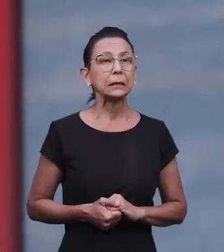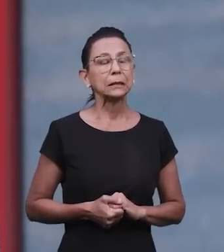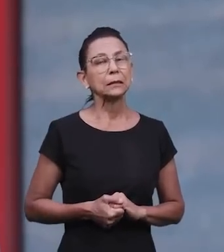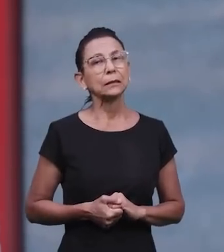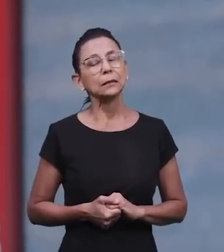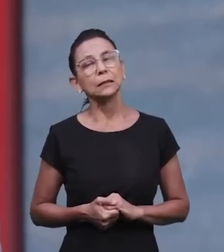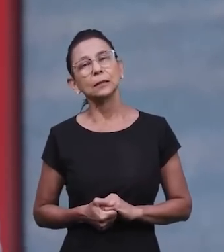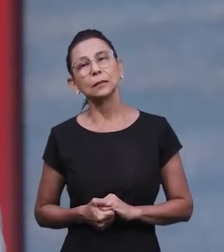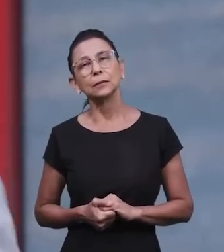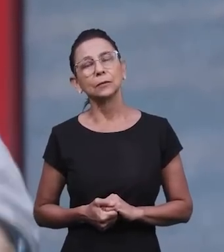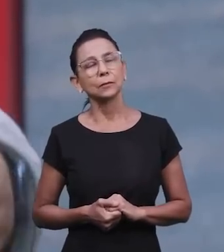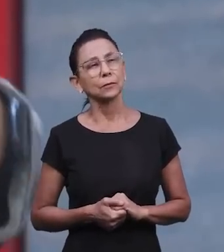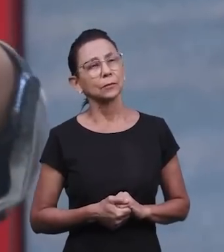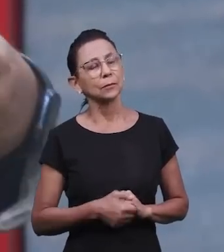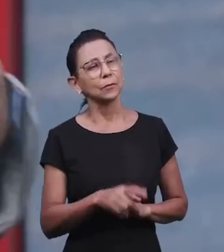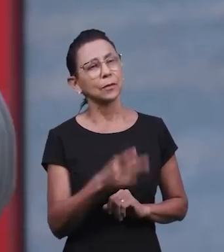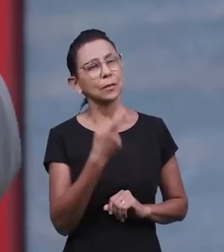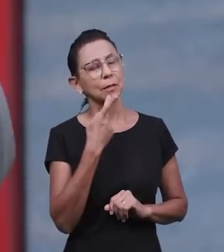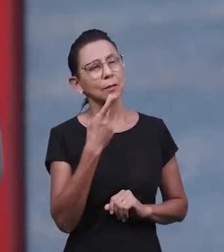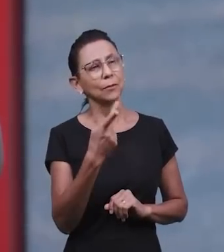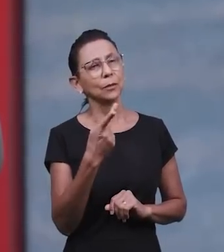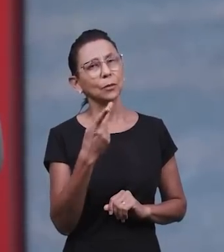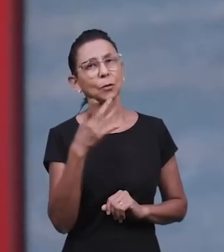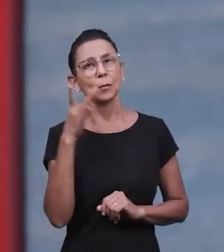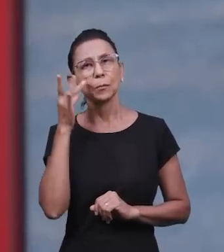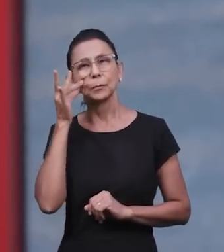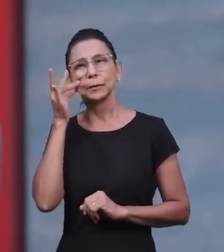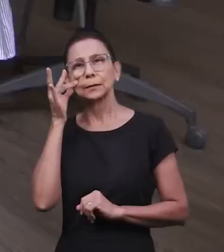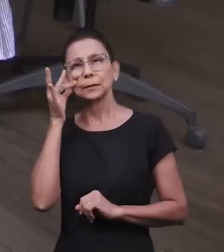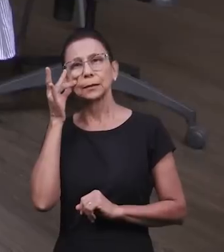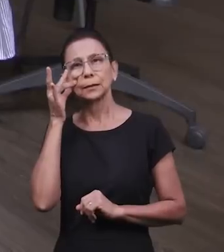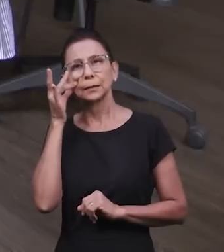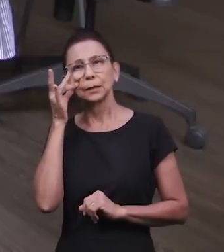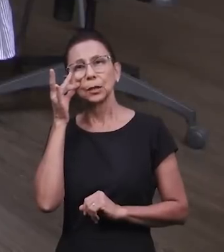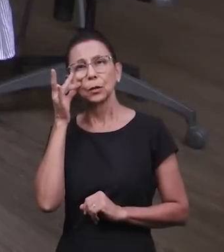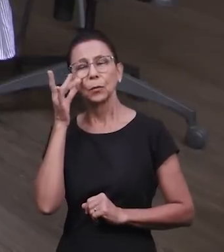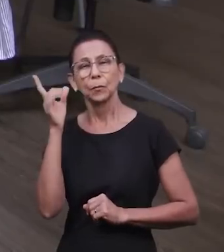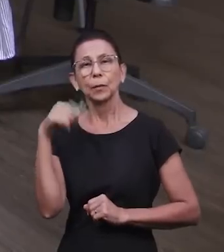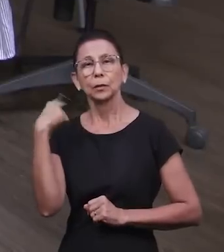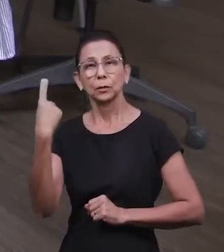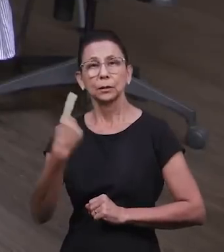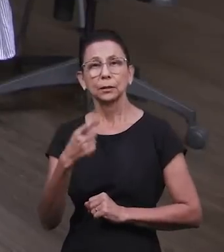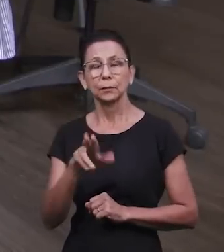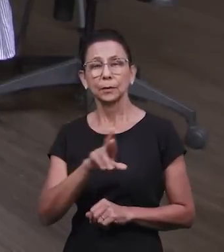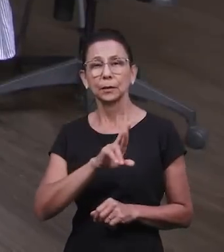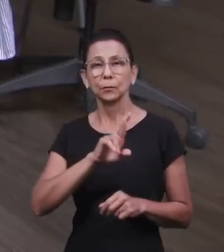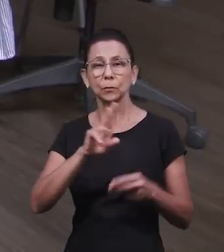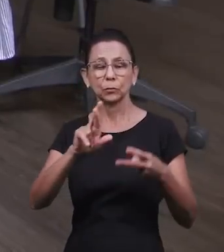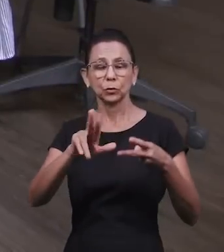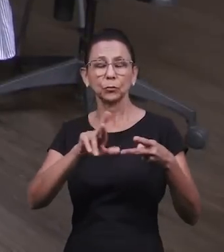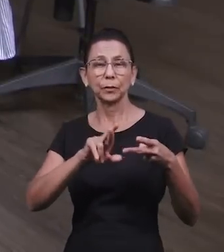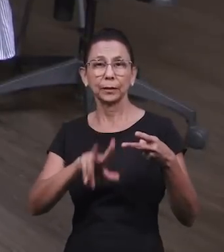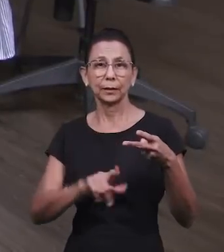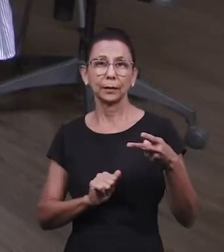né? Você falou do presencial, mas a gente tem uma diferença que é o síncrono e o assíncrono, que é você estar